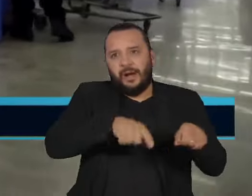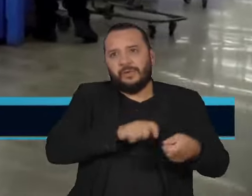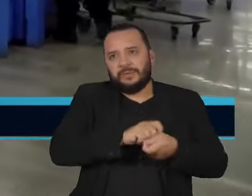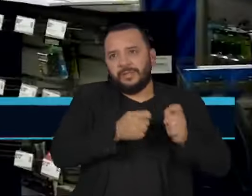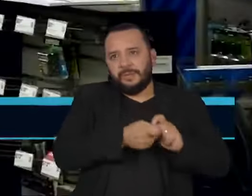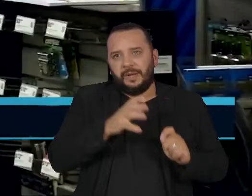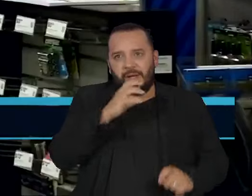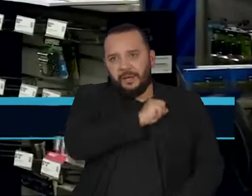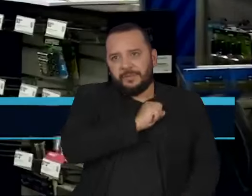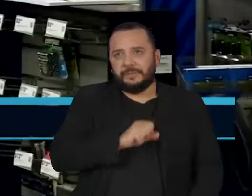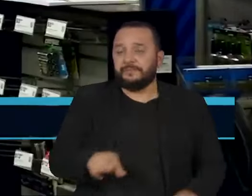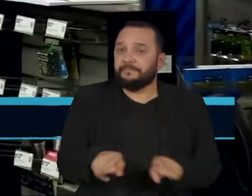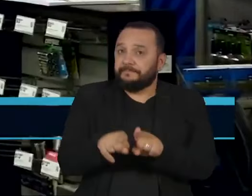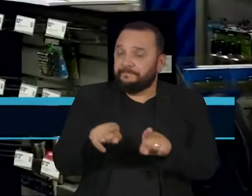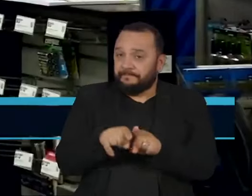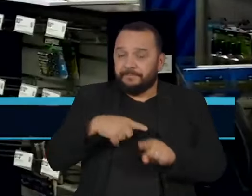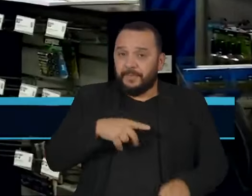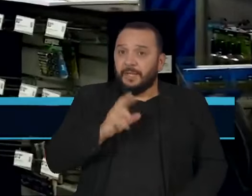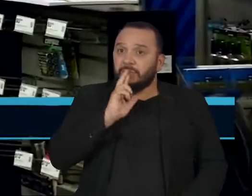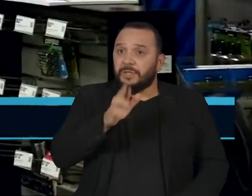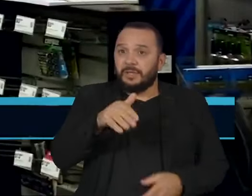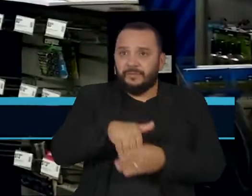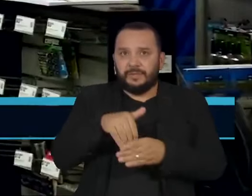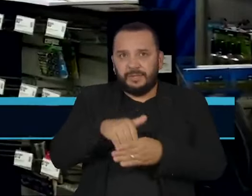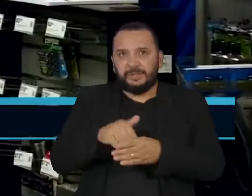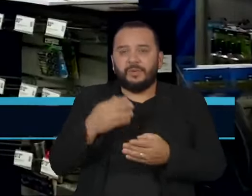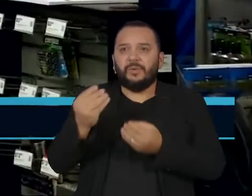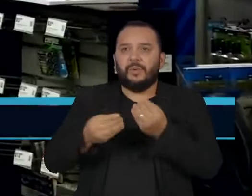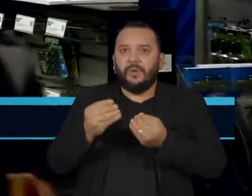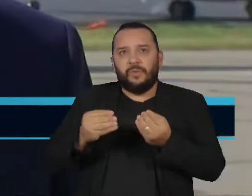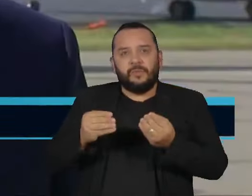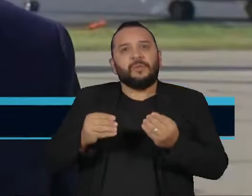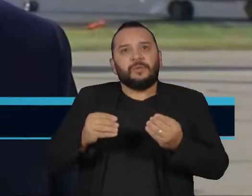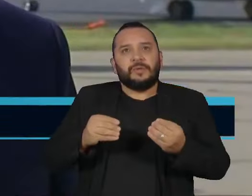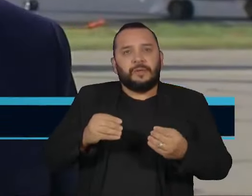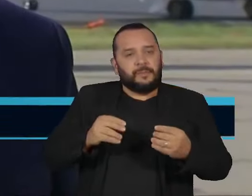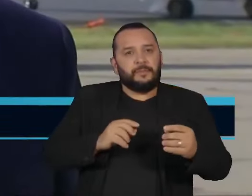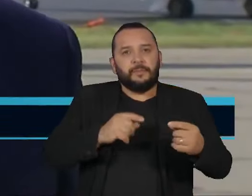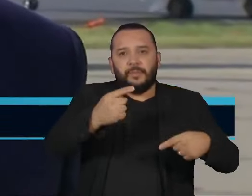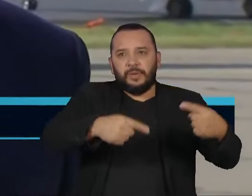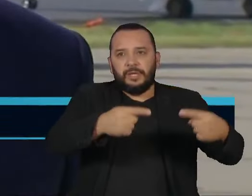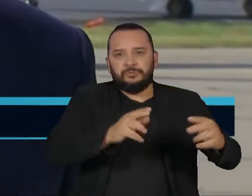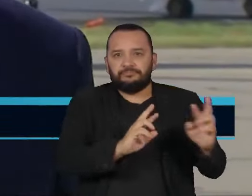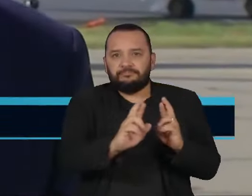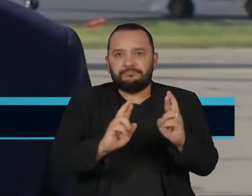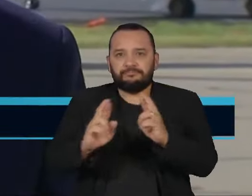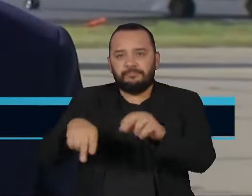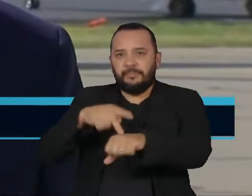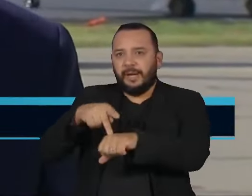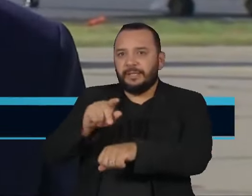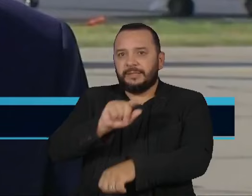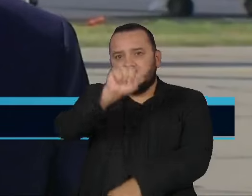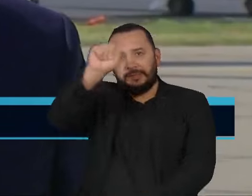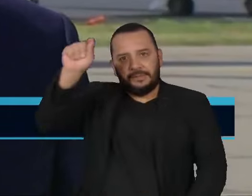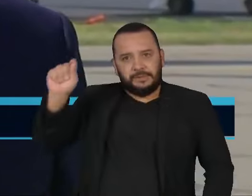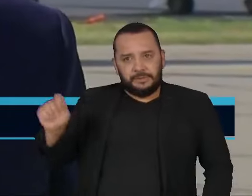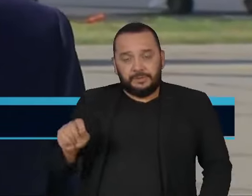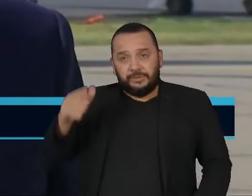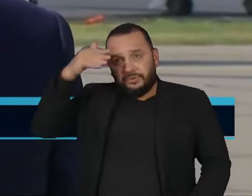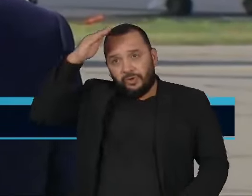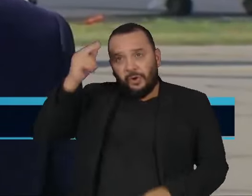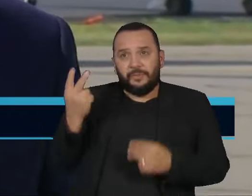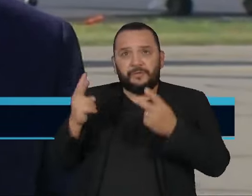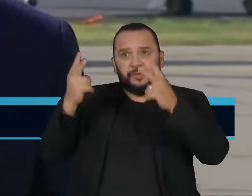deve afetar também o relacionamento político com os demais países. Uma vitória de Donald Trump pode significar